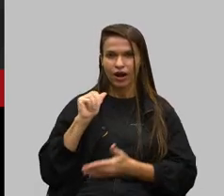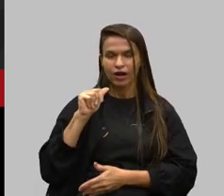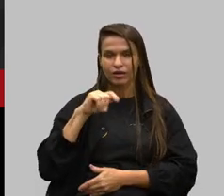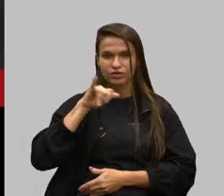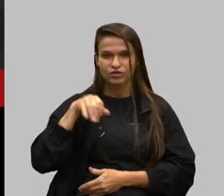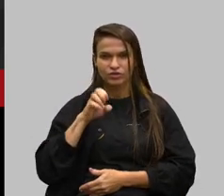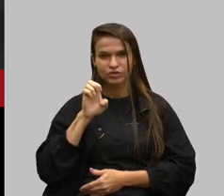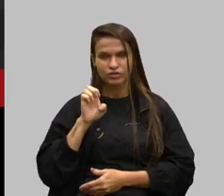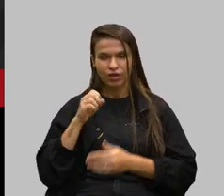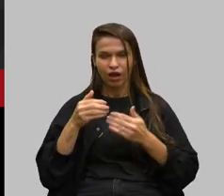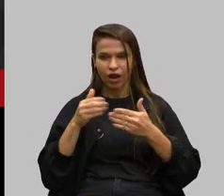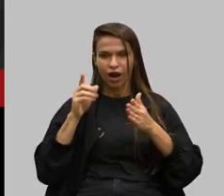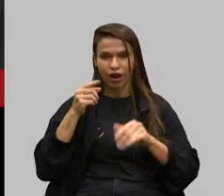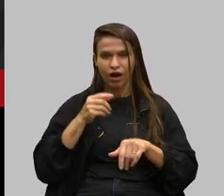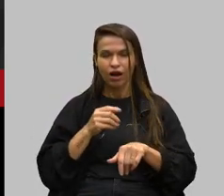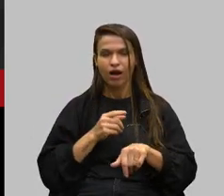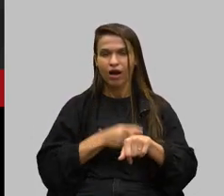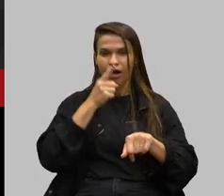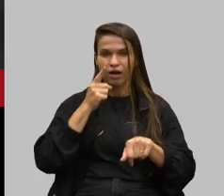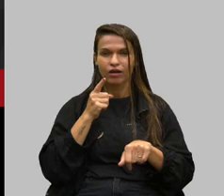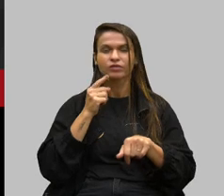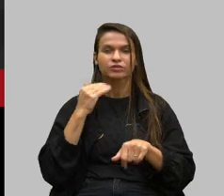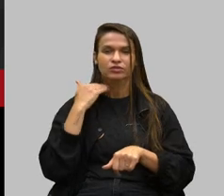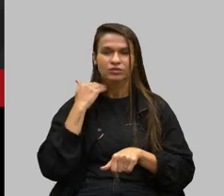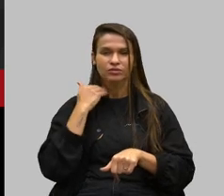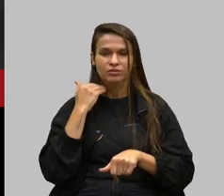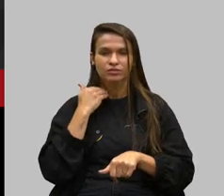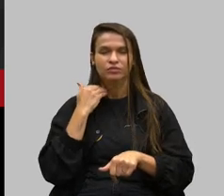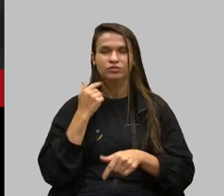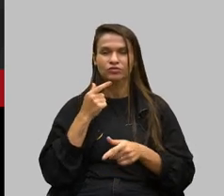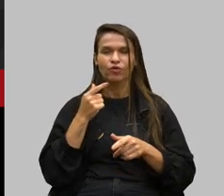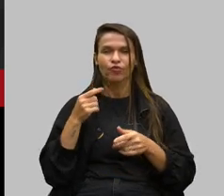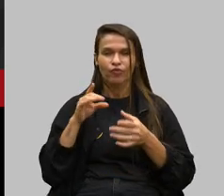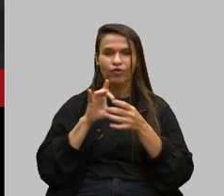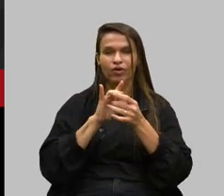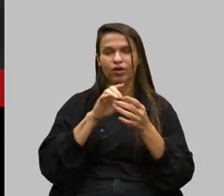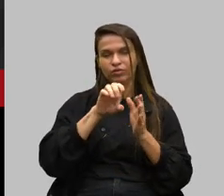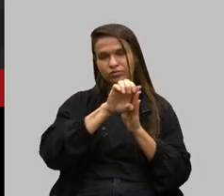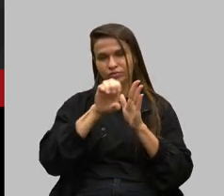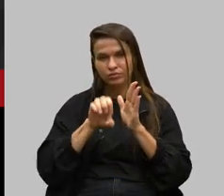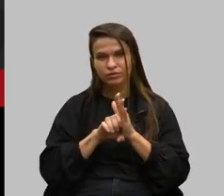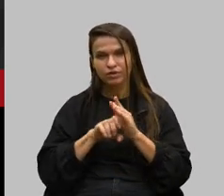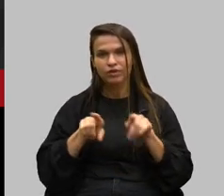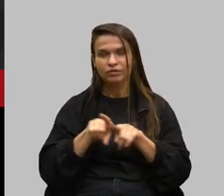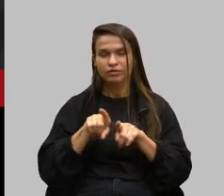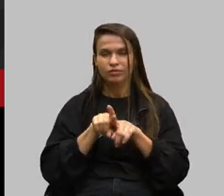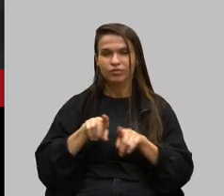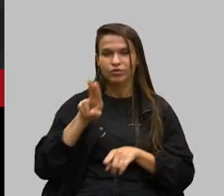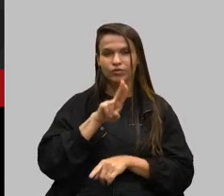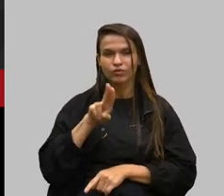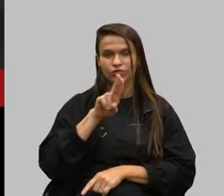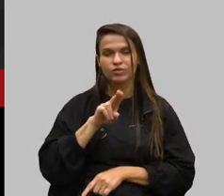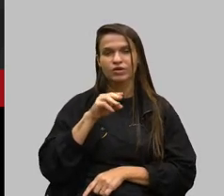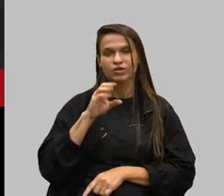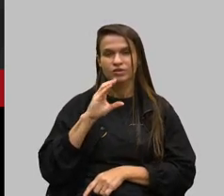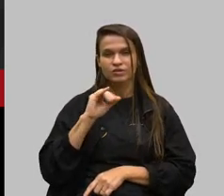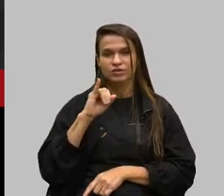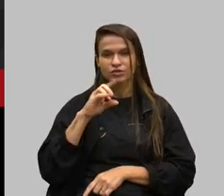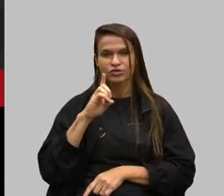abertura automática das contas bancárias quando a questão das emendas e o uso do sigcon pelo Ministério Público